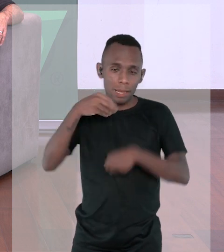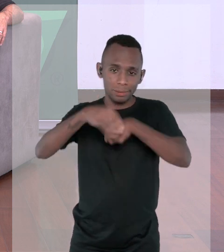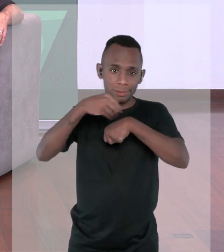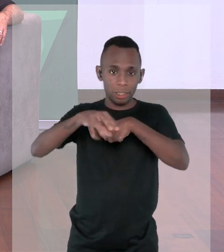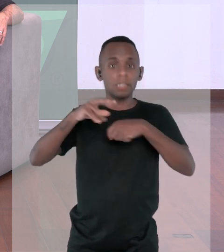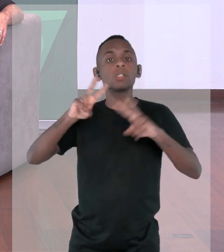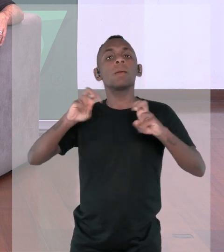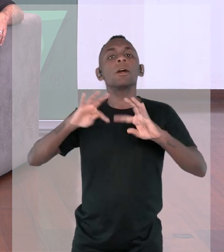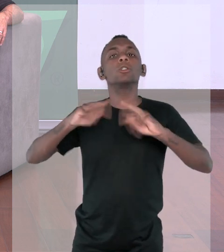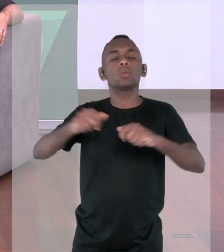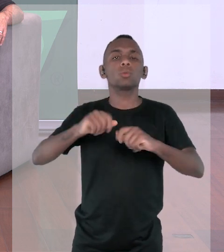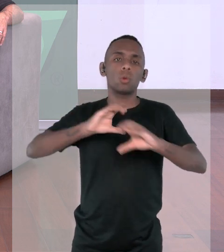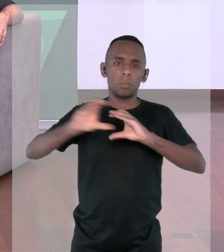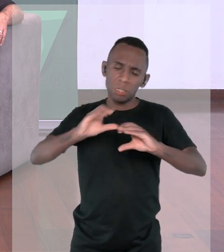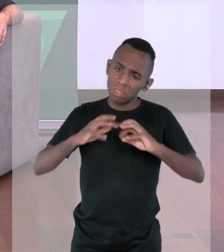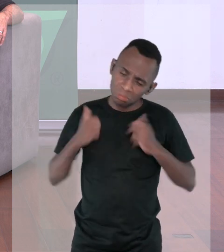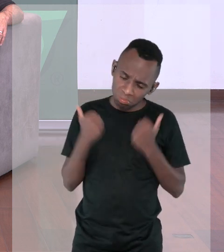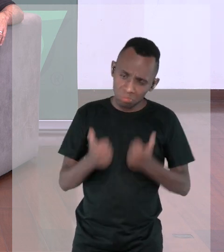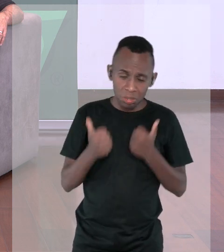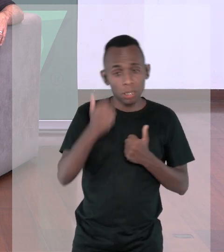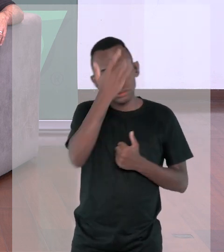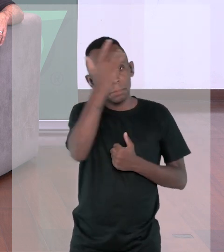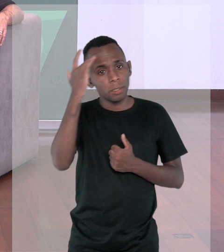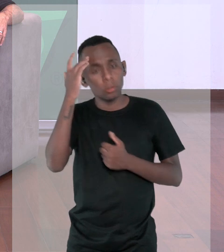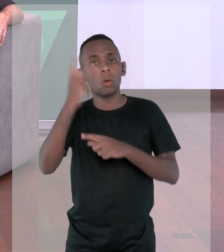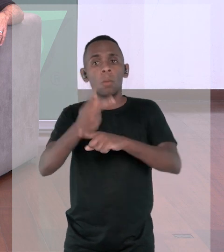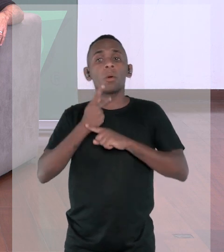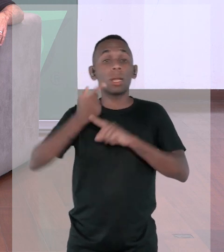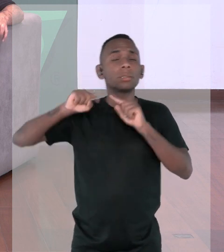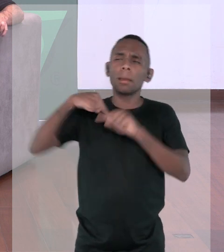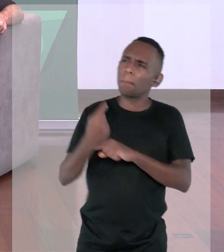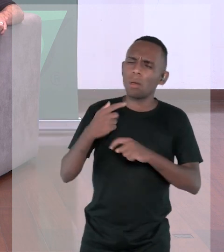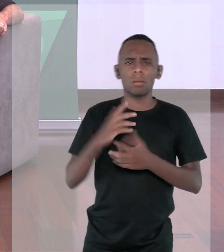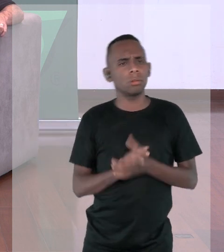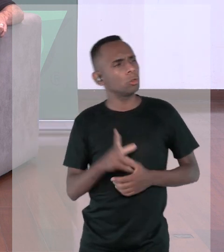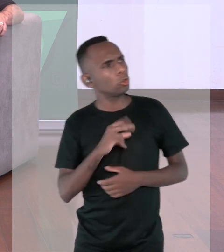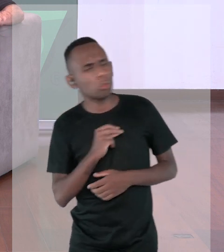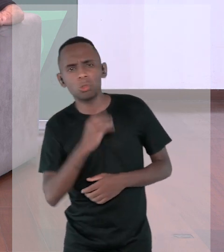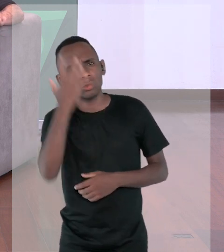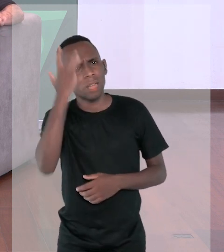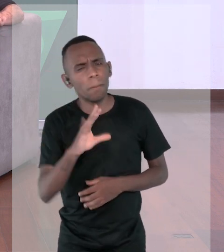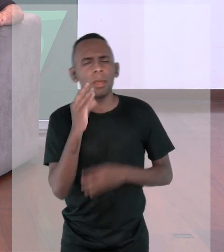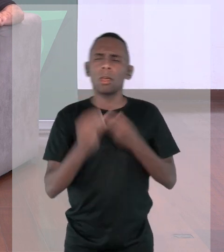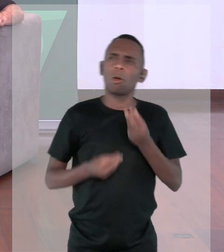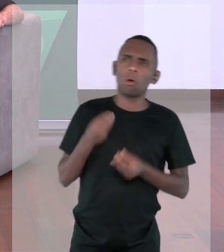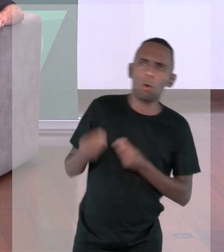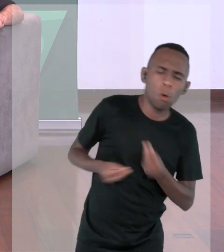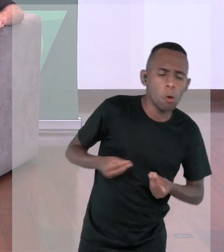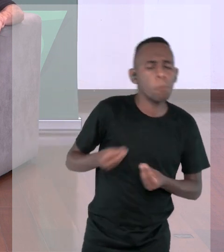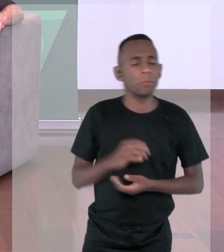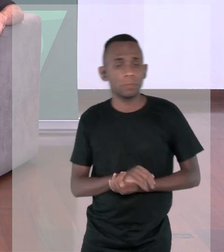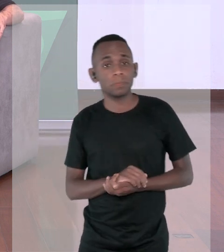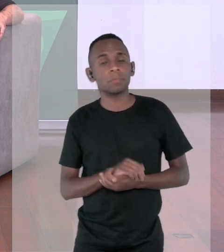Comunica. E deu muito certo. As pessoas começaram a me procurar depois e falar, nossa, eu não sabia disso, não sabia como é que era isso e